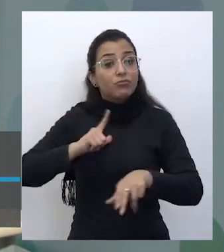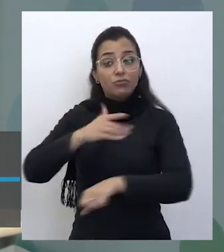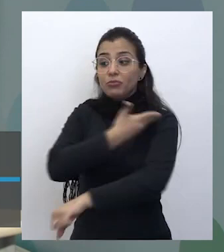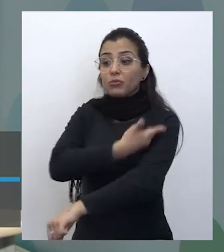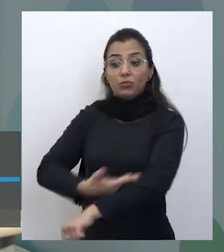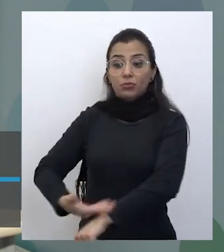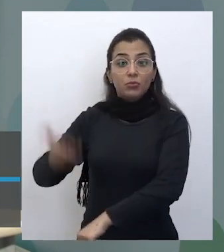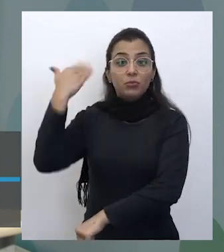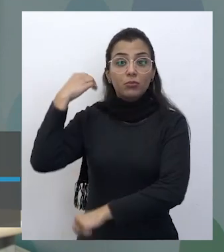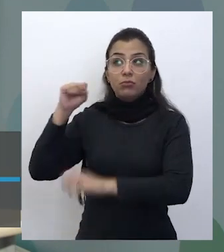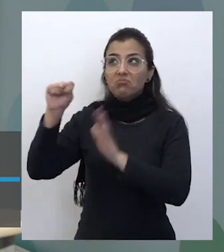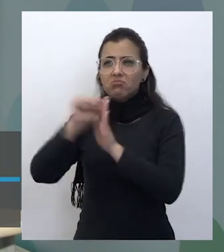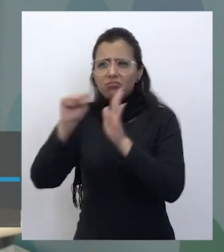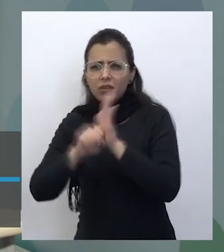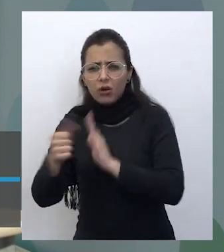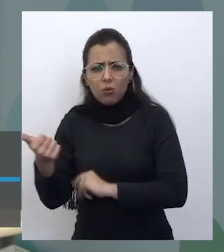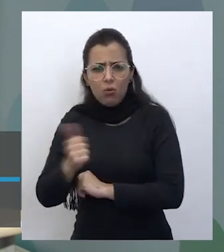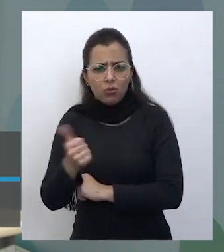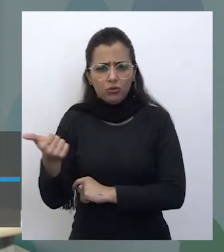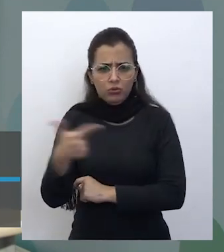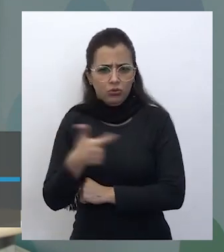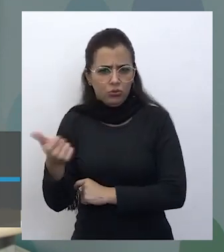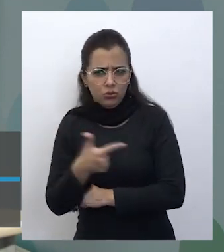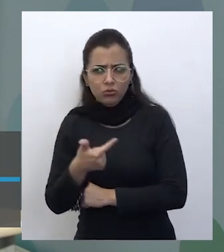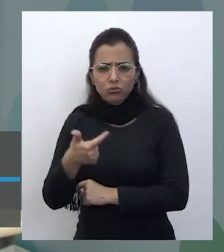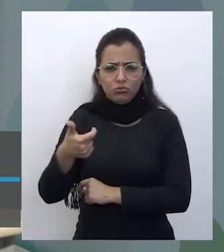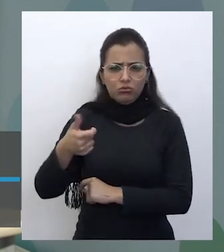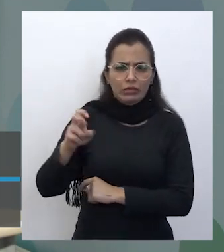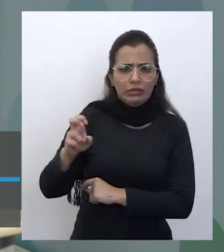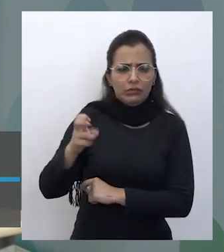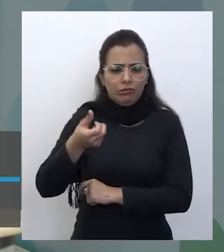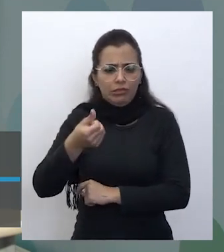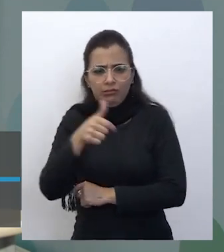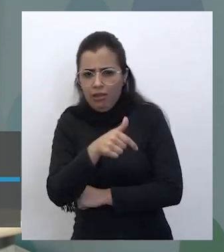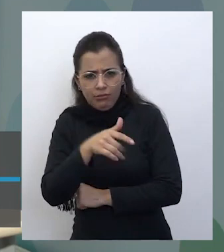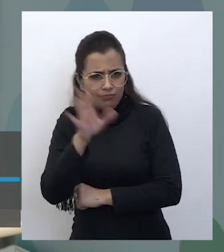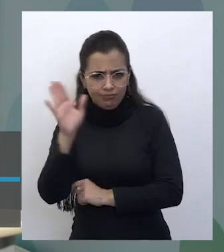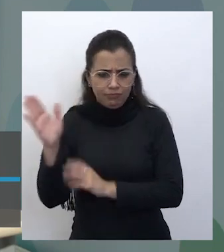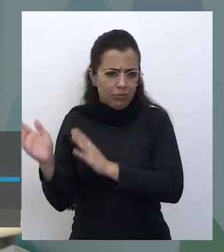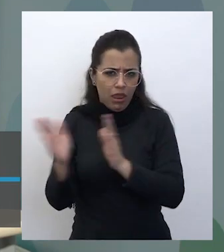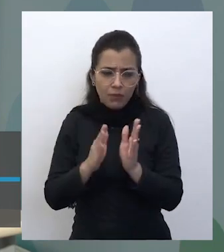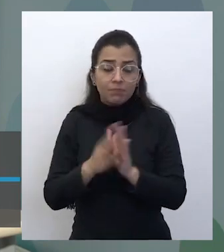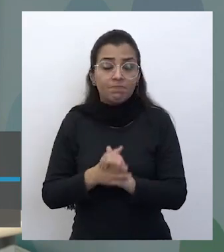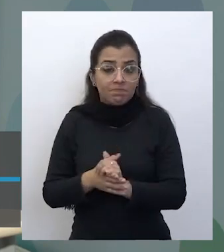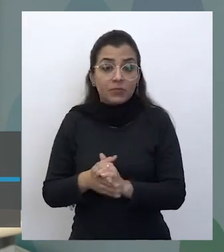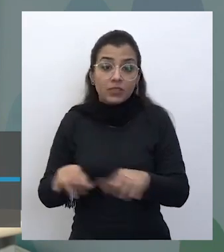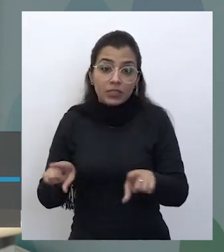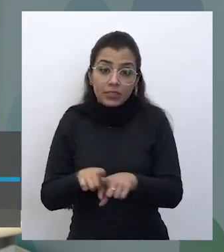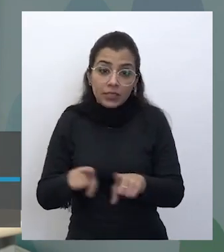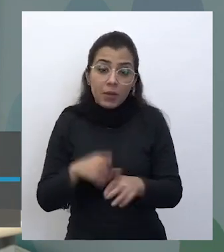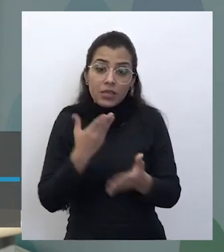nos séculos 12, 11, 10, 9, né, do século 5, 6, 7, o período medieval. E também nas aulas